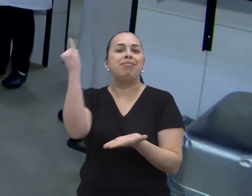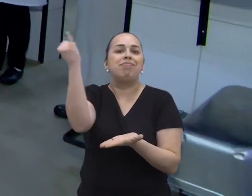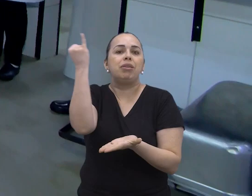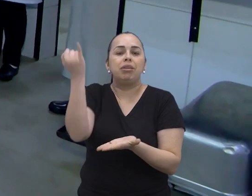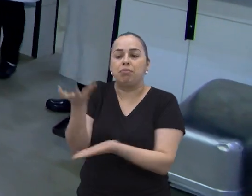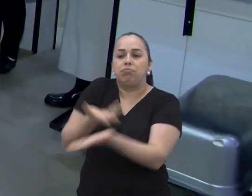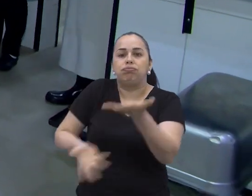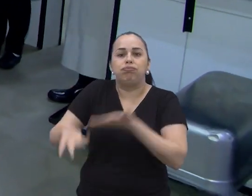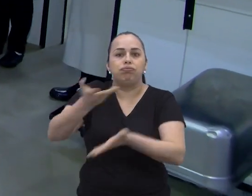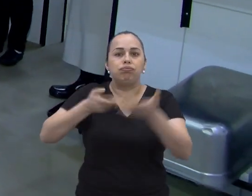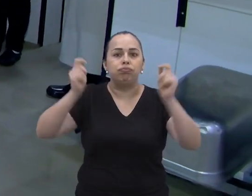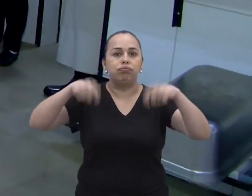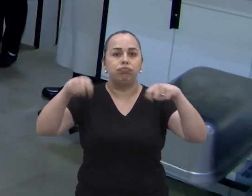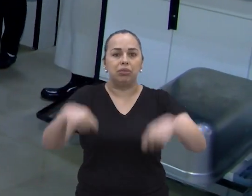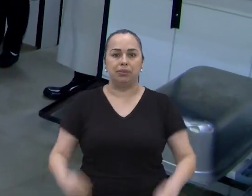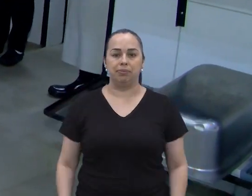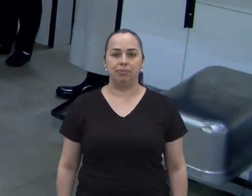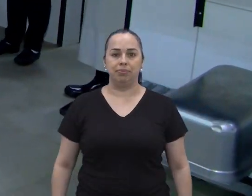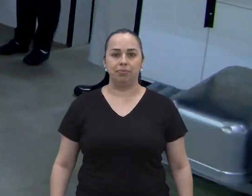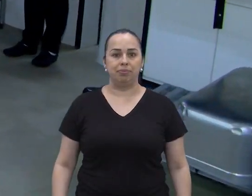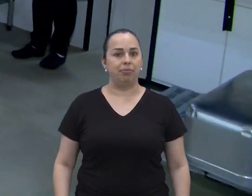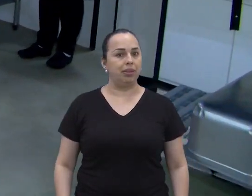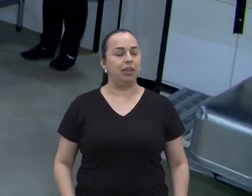e socialização.